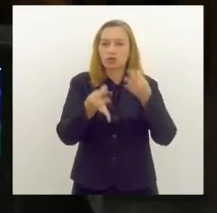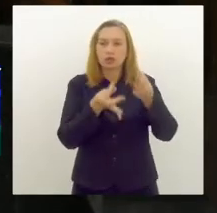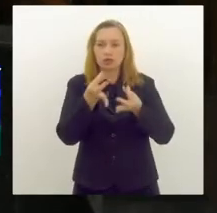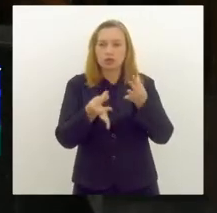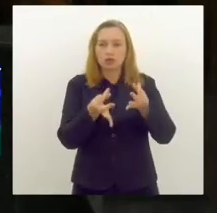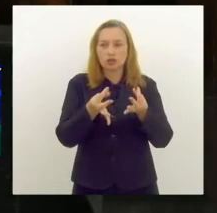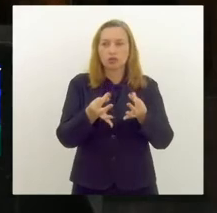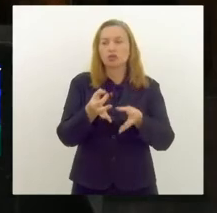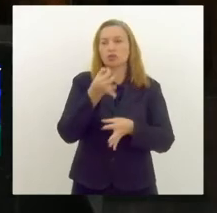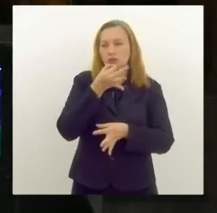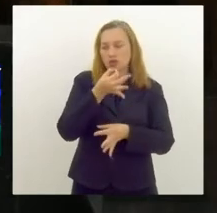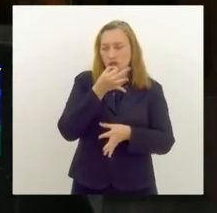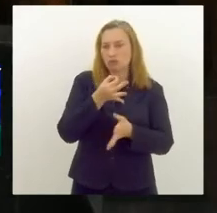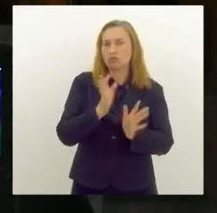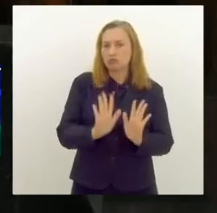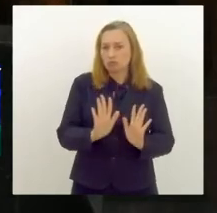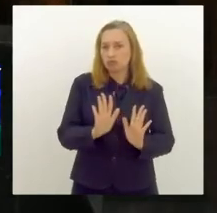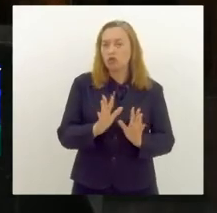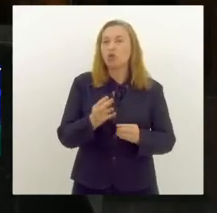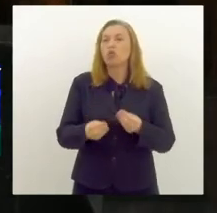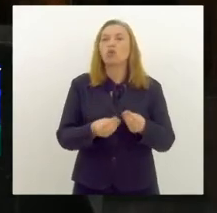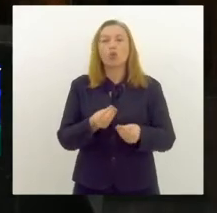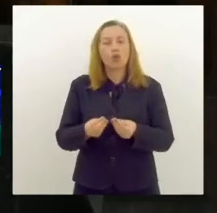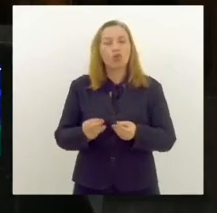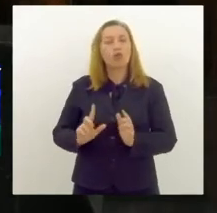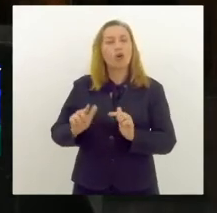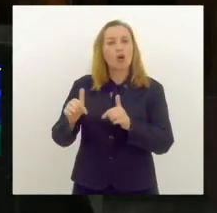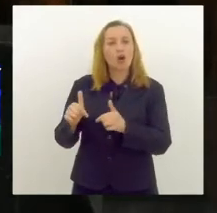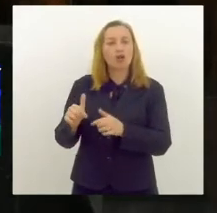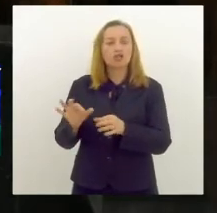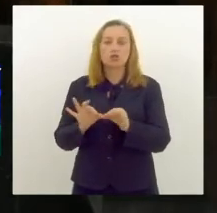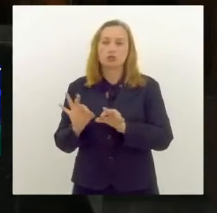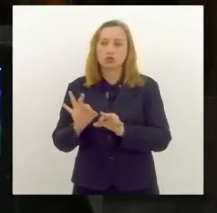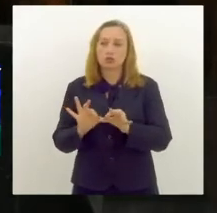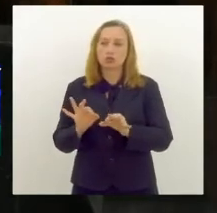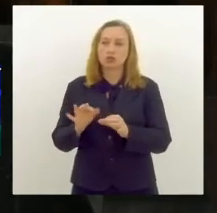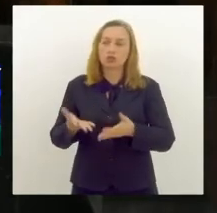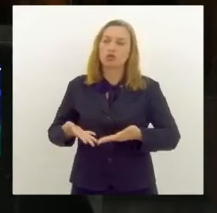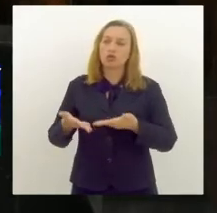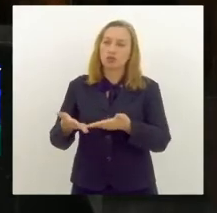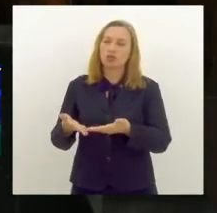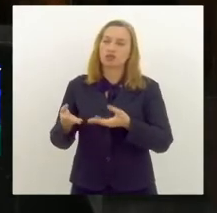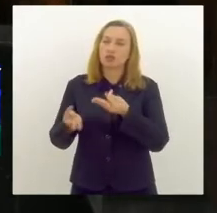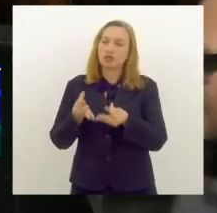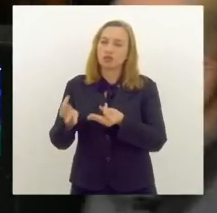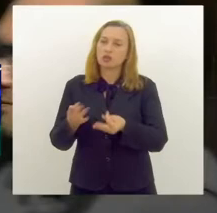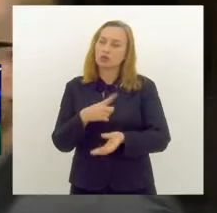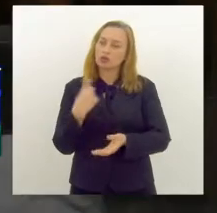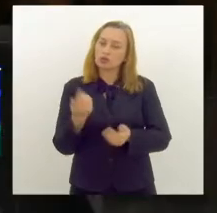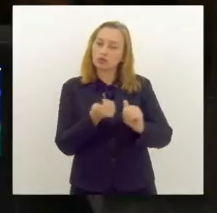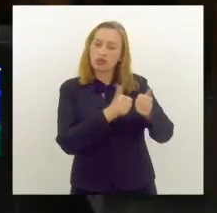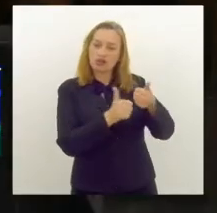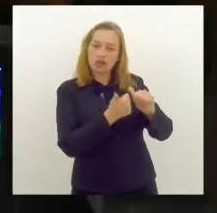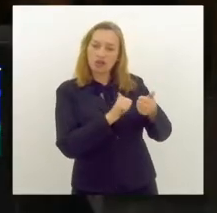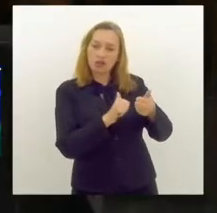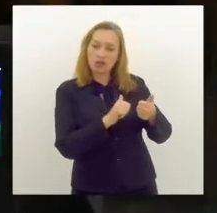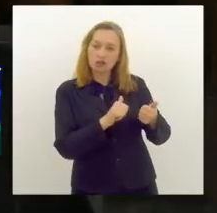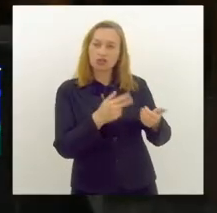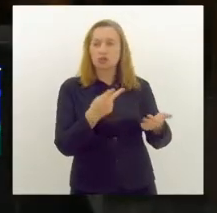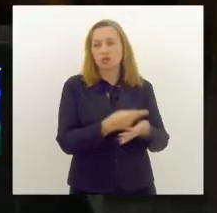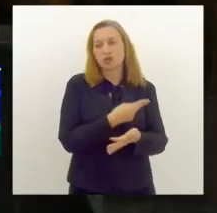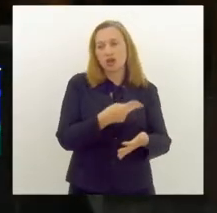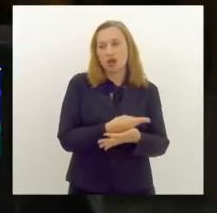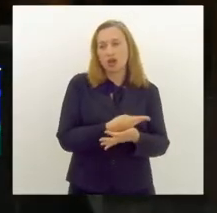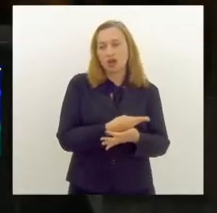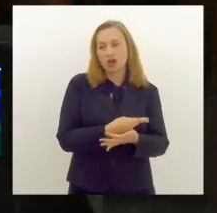divergência com a concepção, com a maneira que elas se organizam para oferecer tratamento que, na nossa avaliação, escapa do cuidado